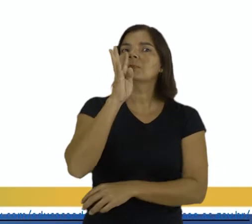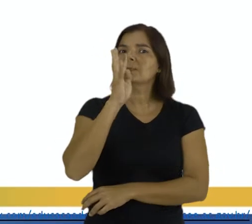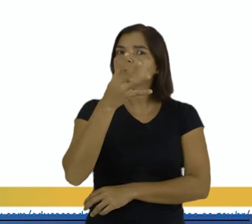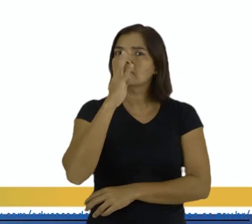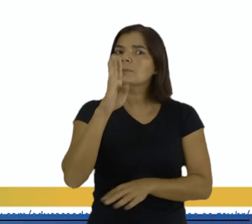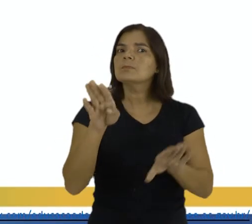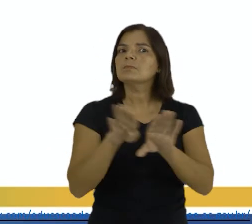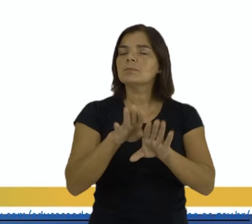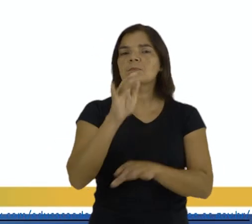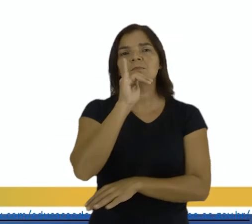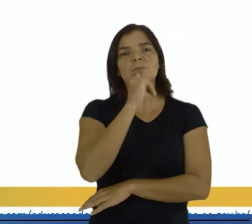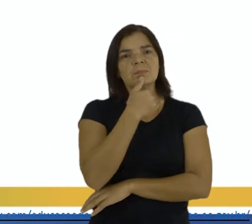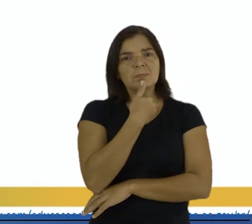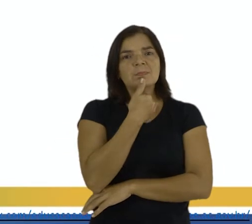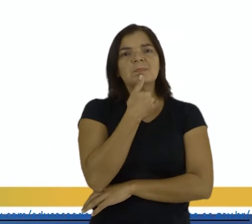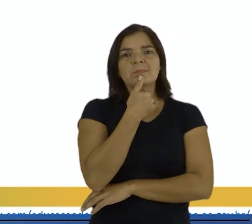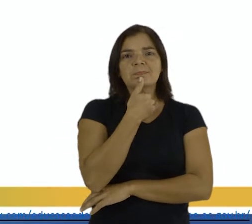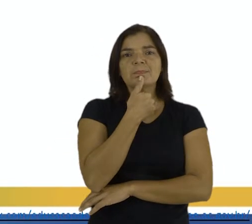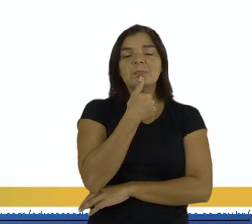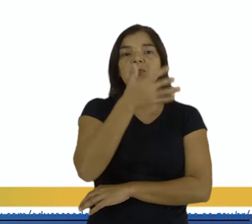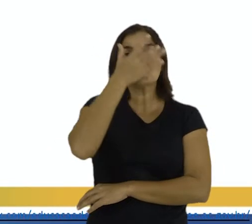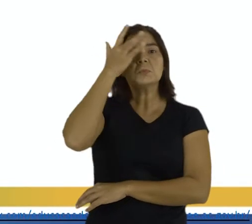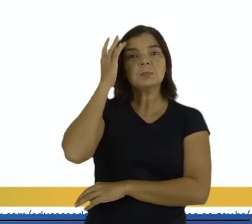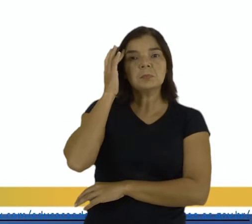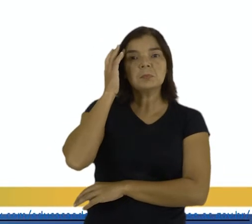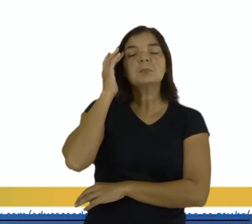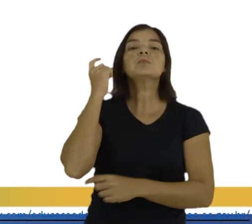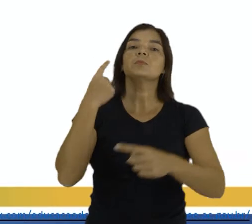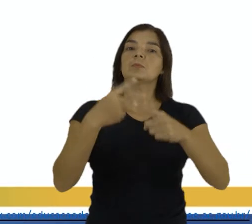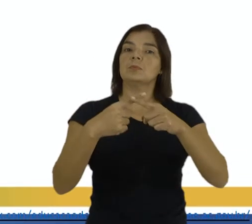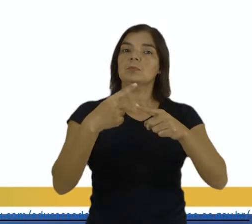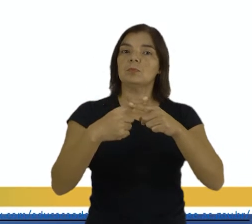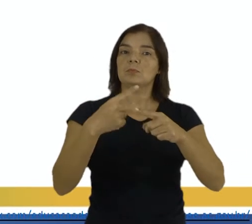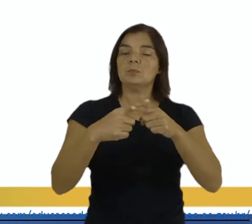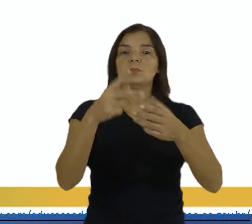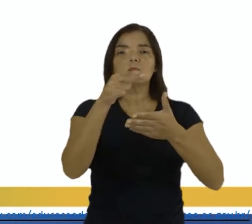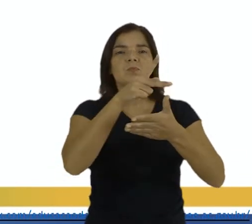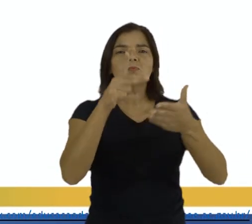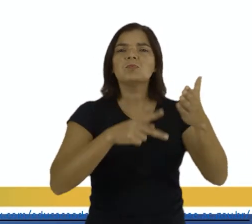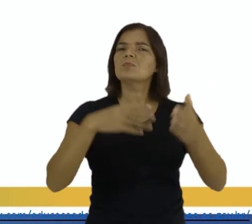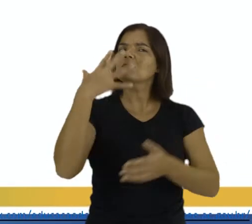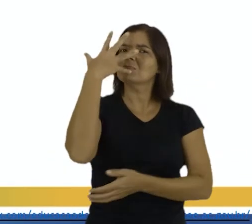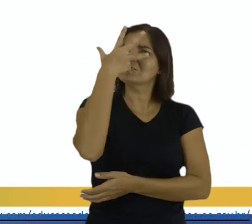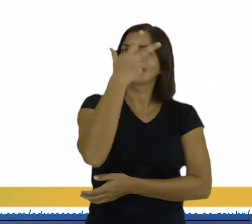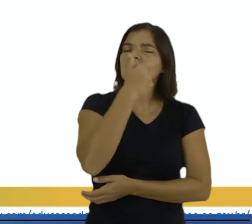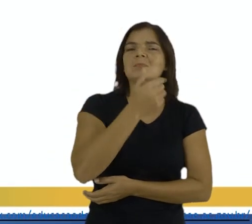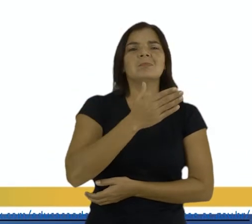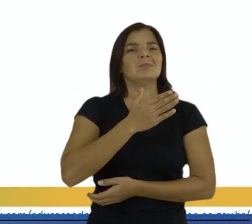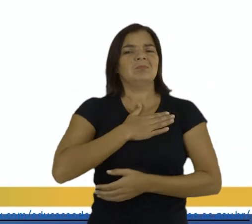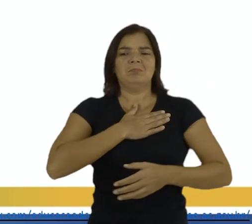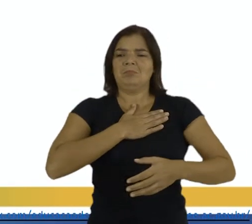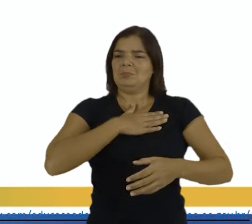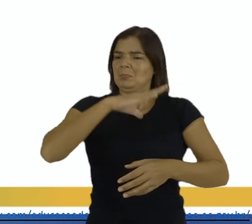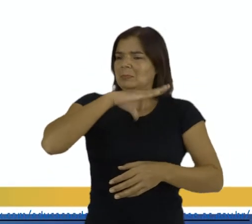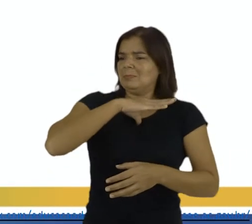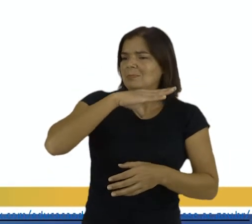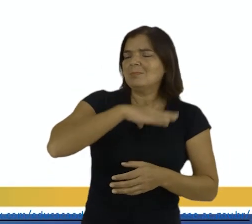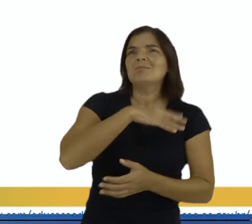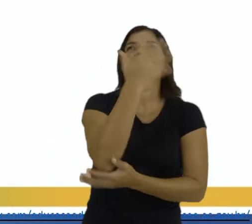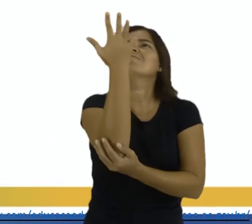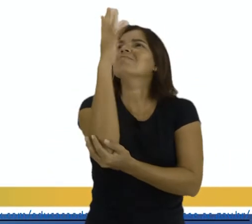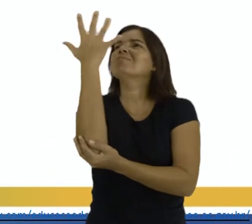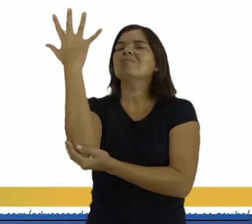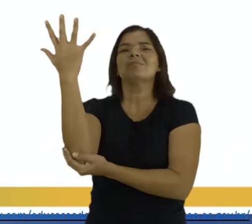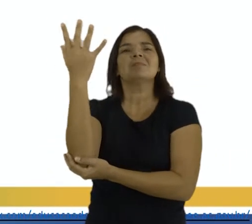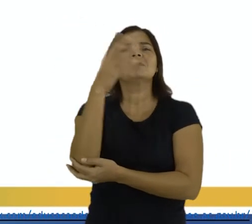um desapontamento de alguém. Porque o poema tão bonito, Minha terra tem palmeiras, onde canta o